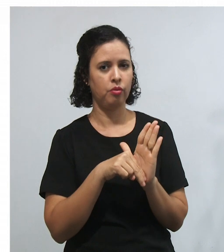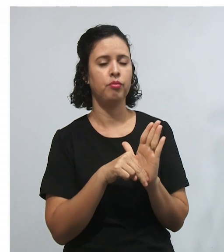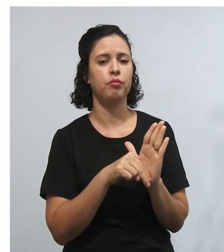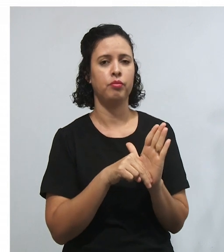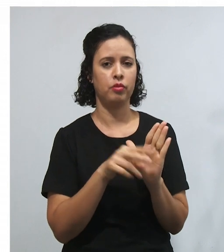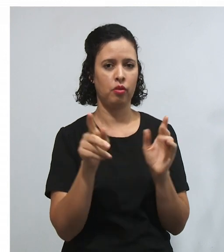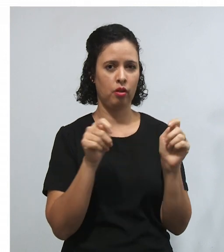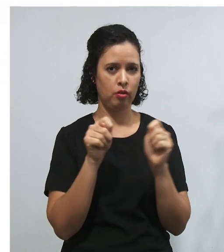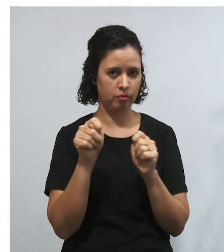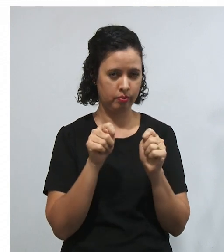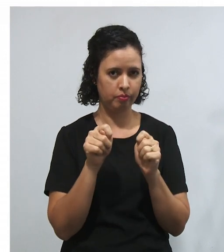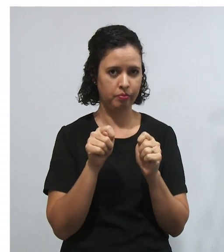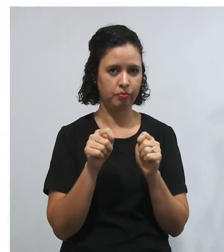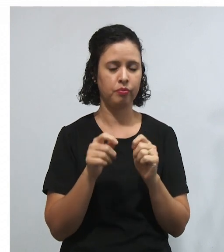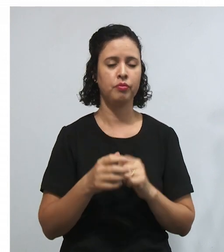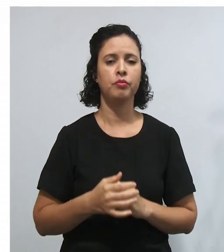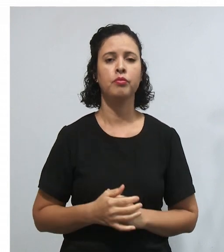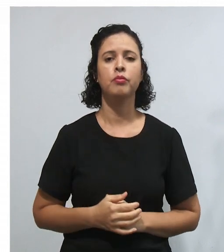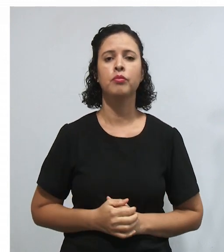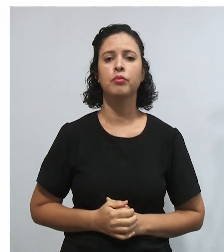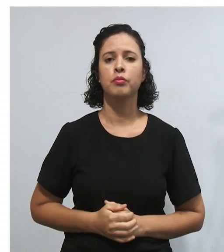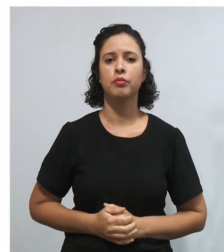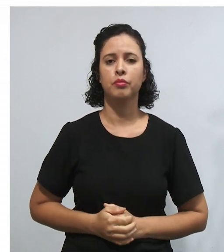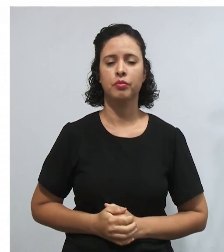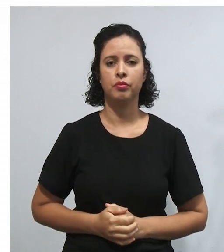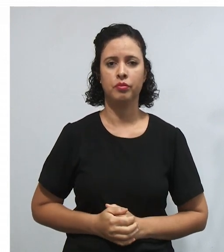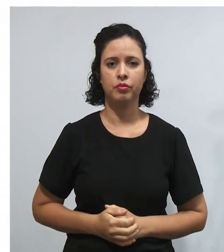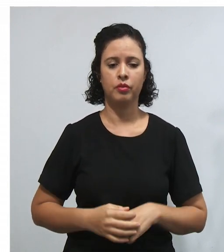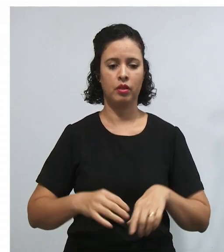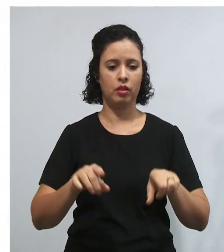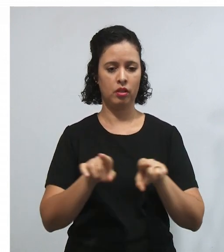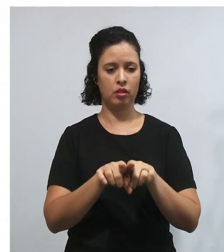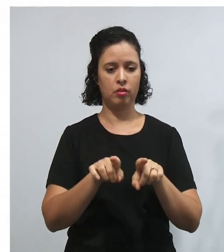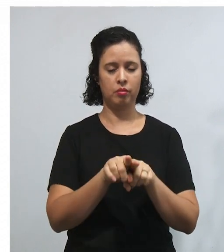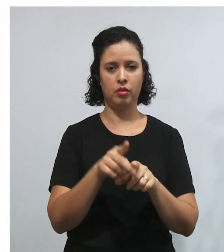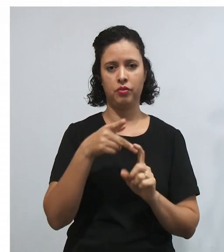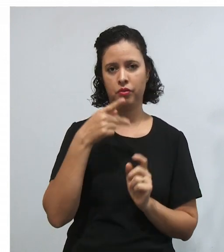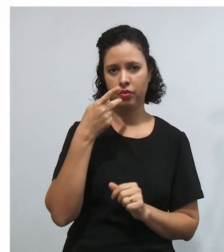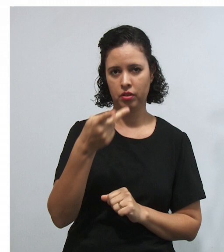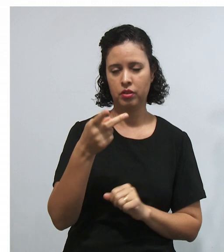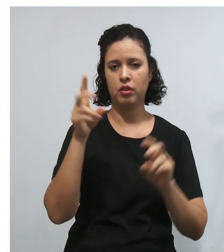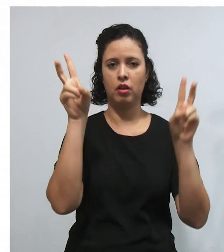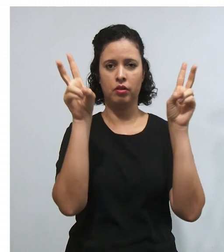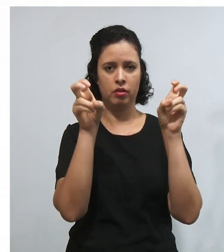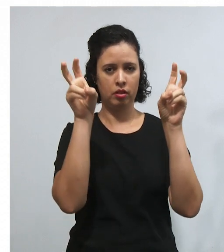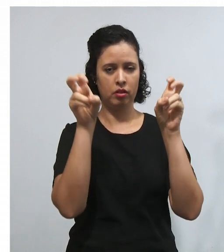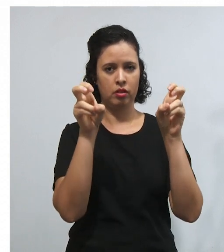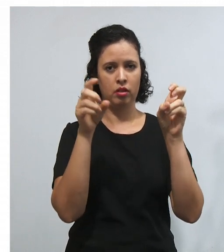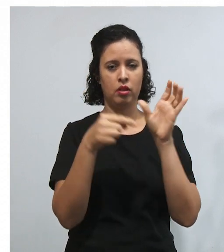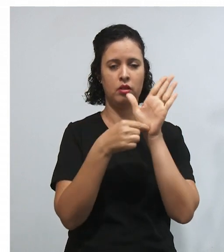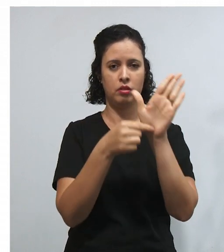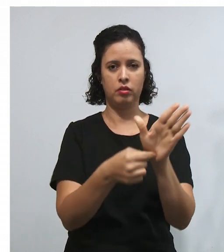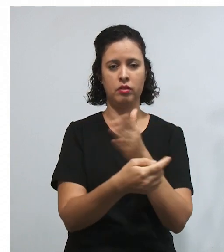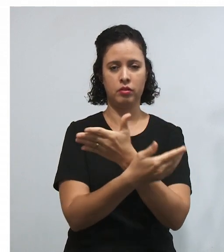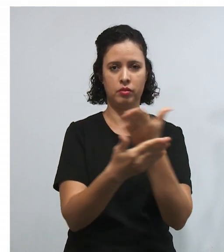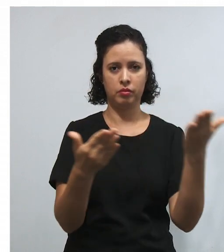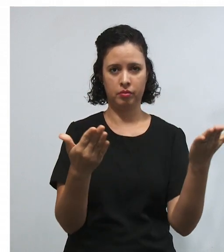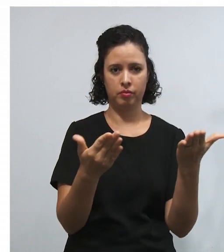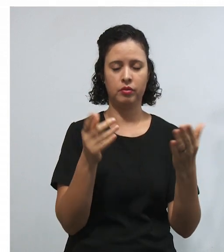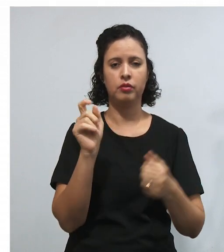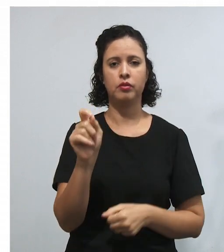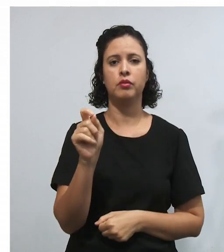nossos regulamentos, tá? E ainda falando sobre essa questão, essa temática, eu trouxe para vocês o